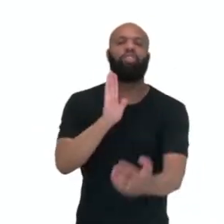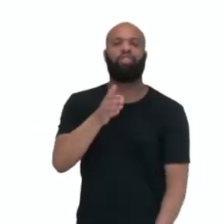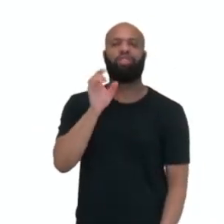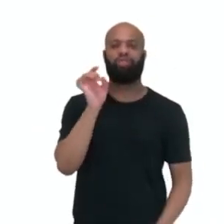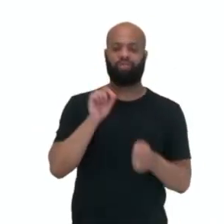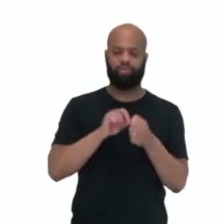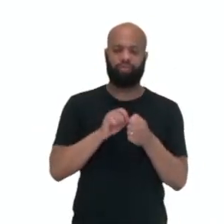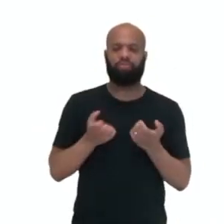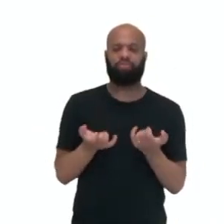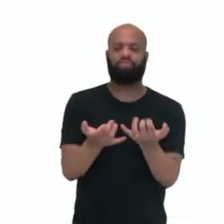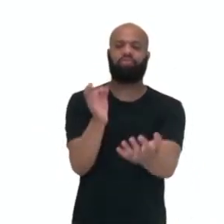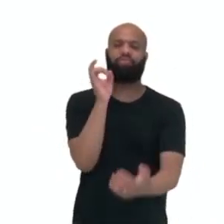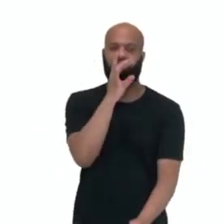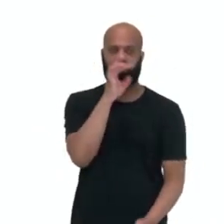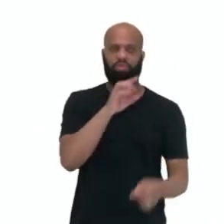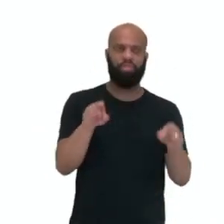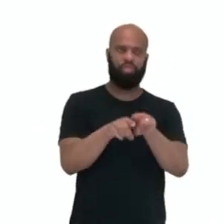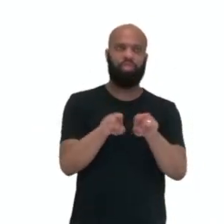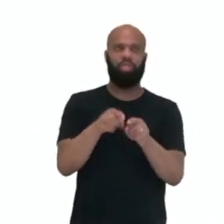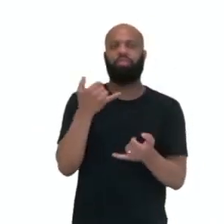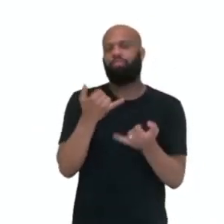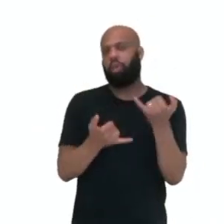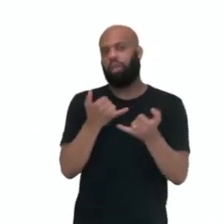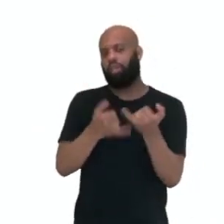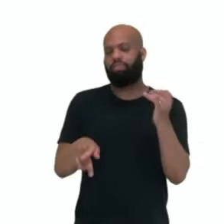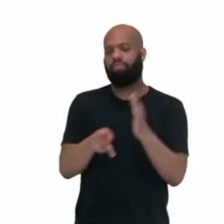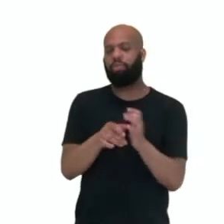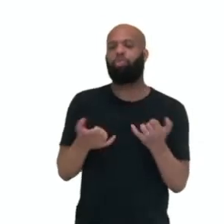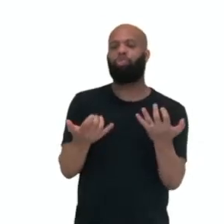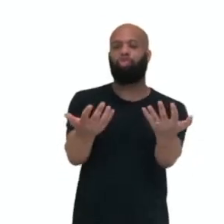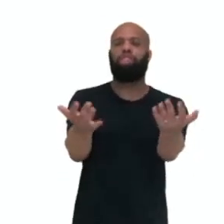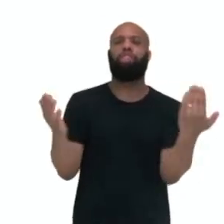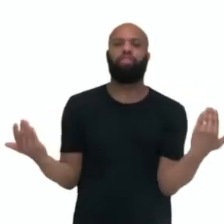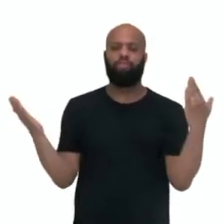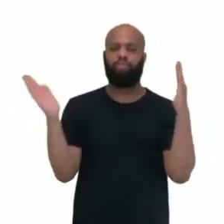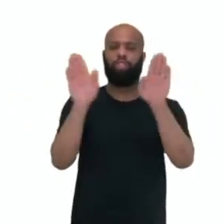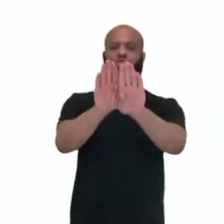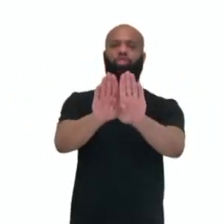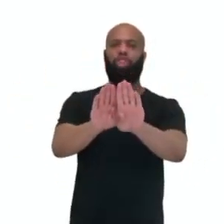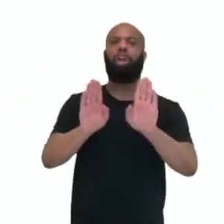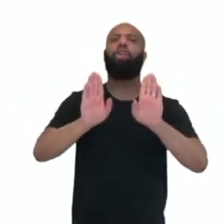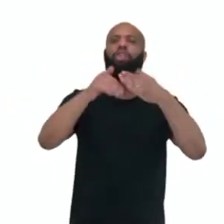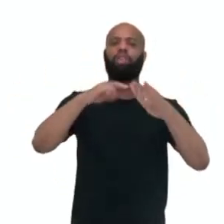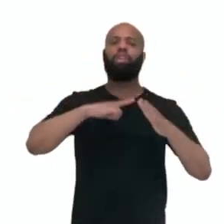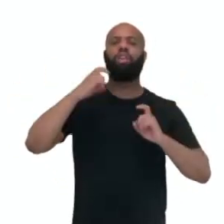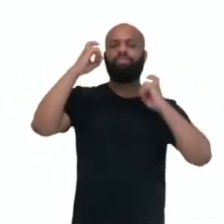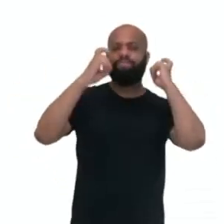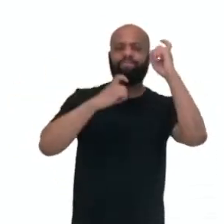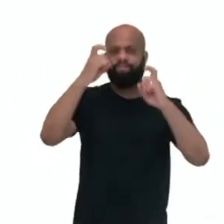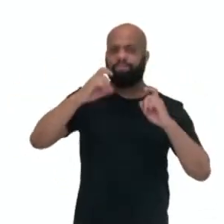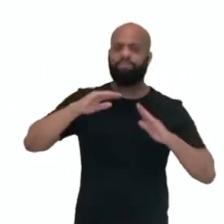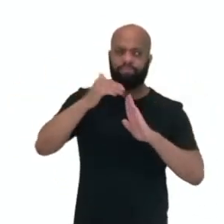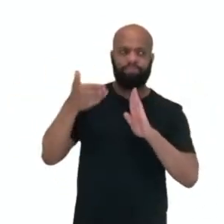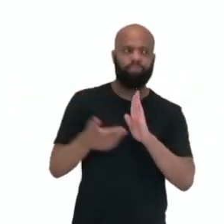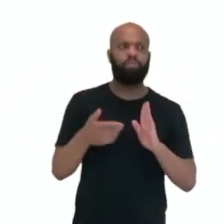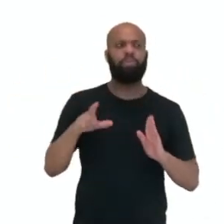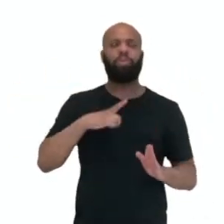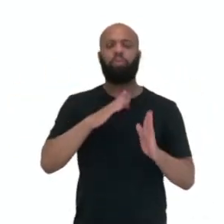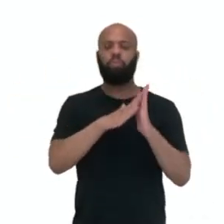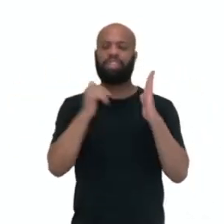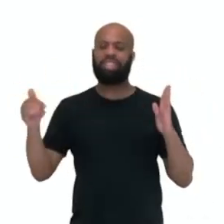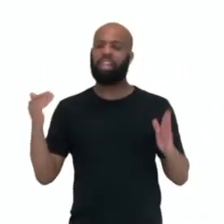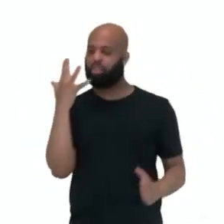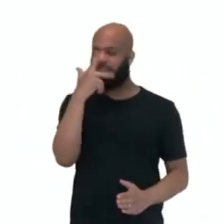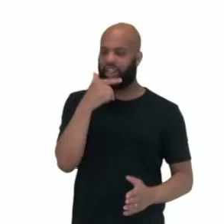um jardim, nos lembra um jardim de inverno. Olha só que legal. Então toda a preocupação com relação à